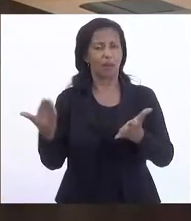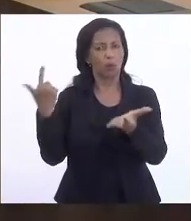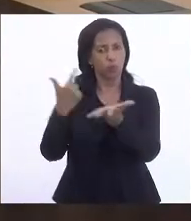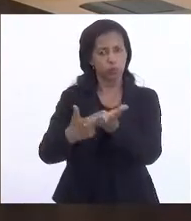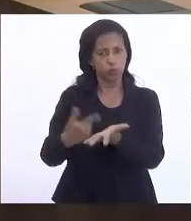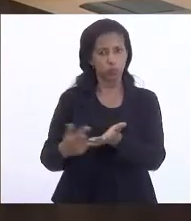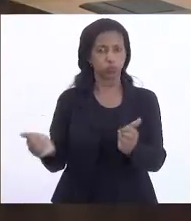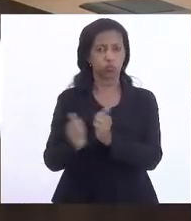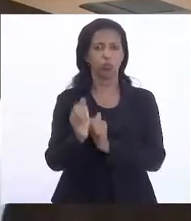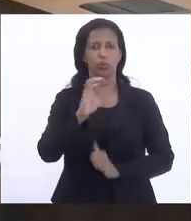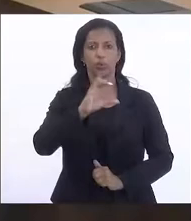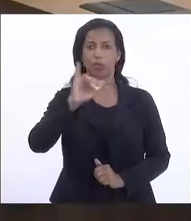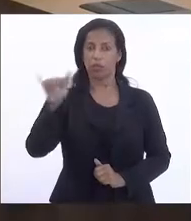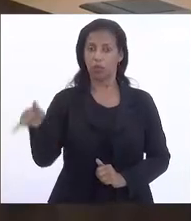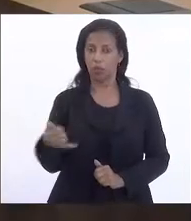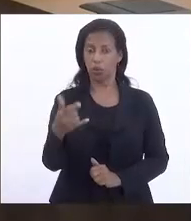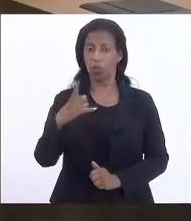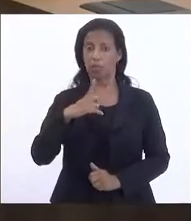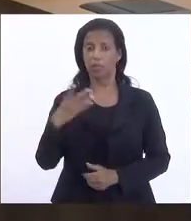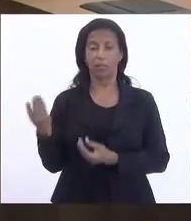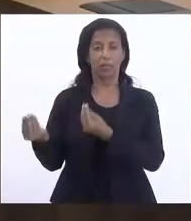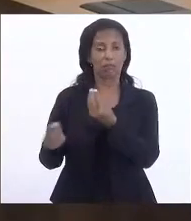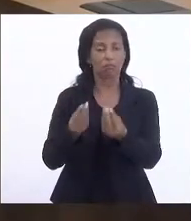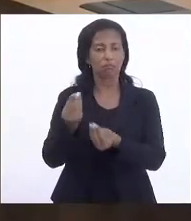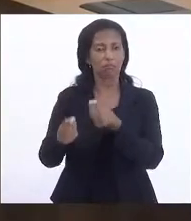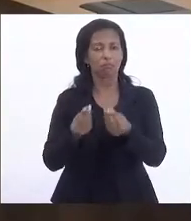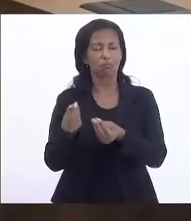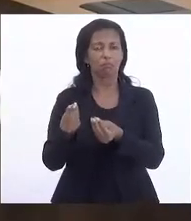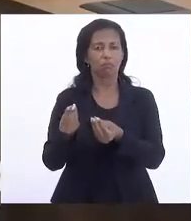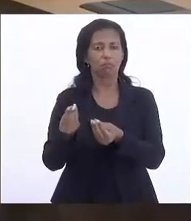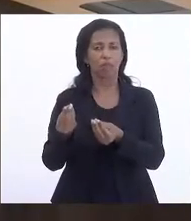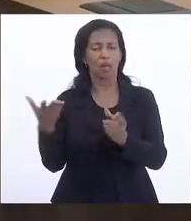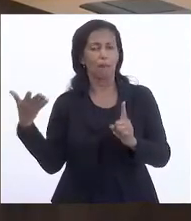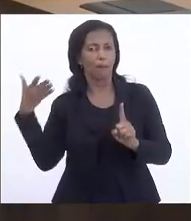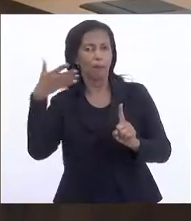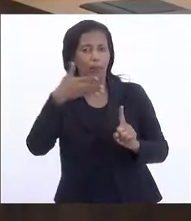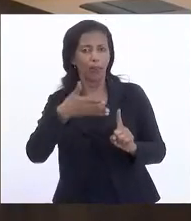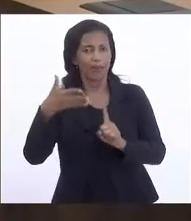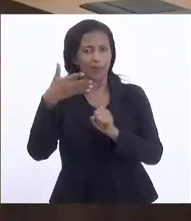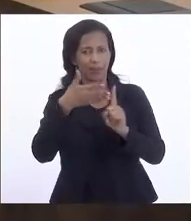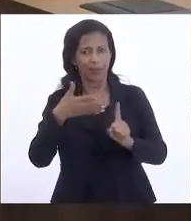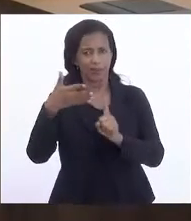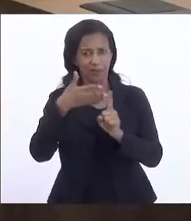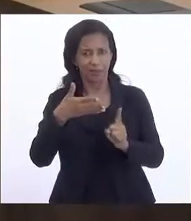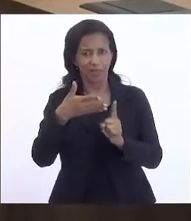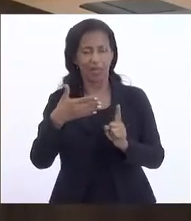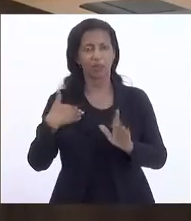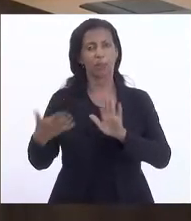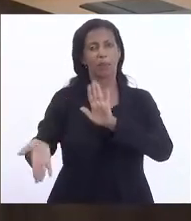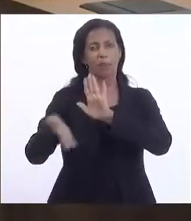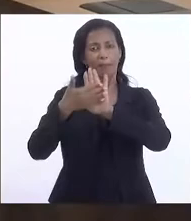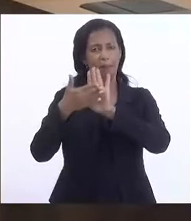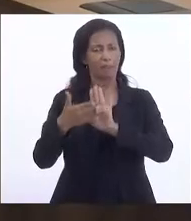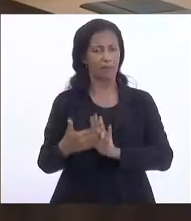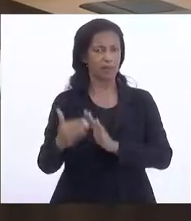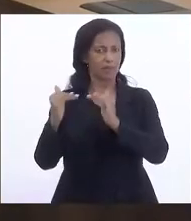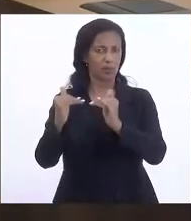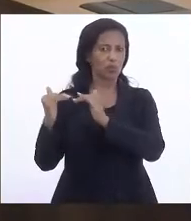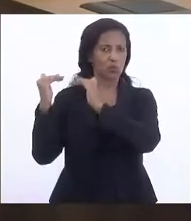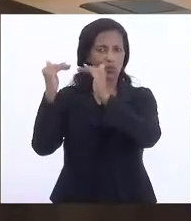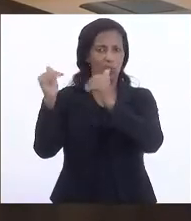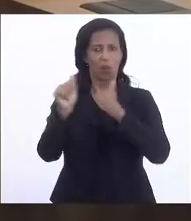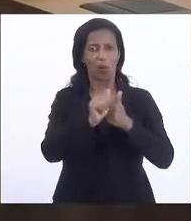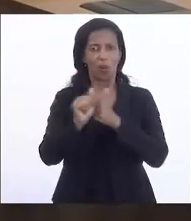a CCJ, tendo, inclusive, a senhora protagonizado esse acordo, o meu parecer, no mérito, é